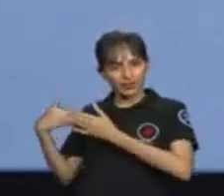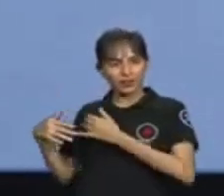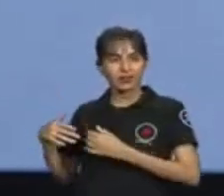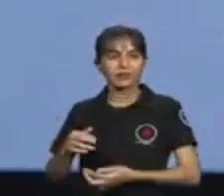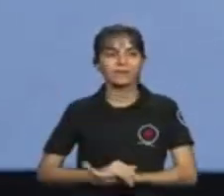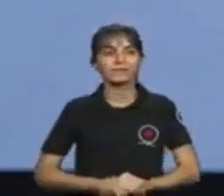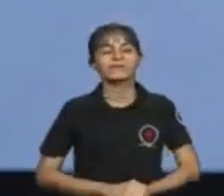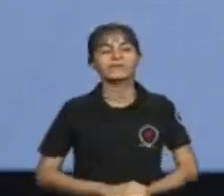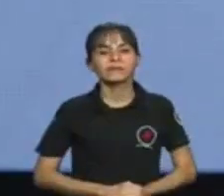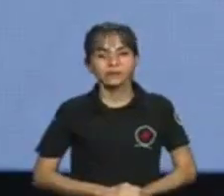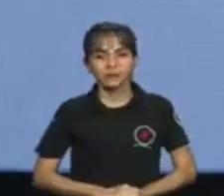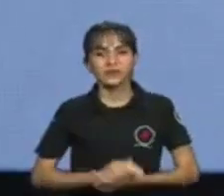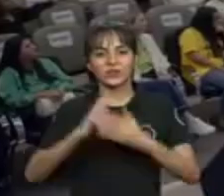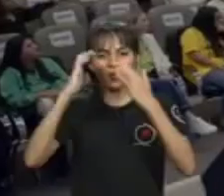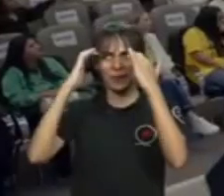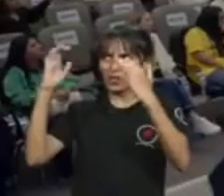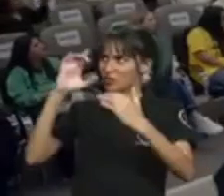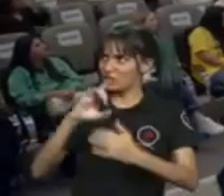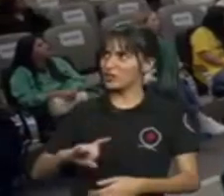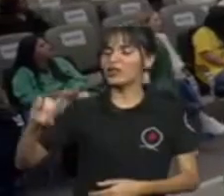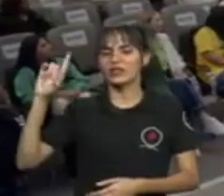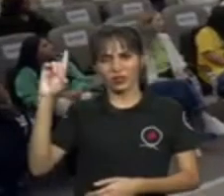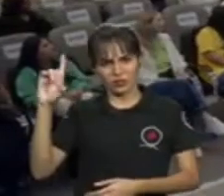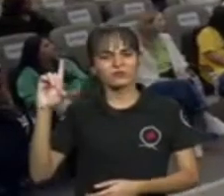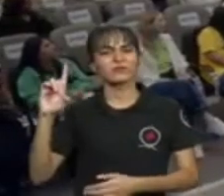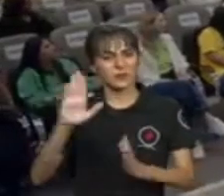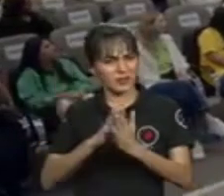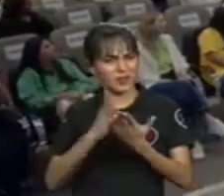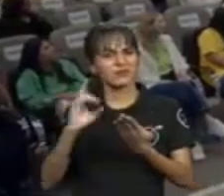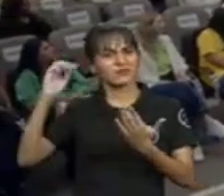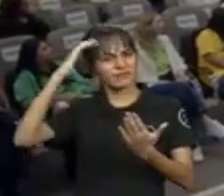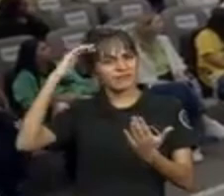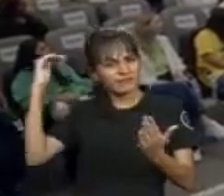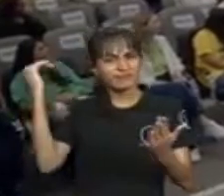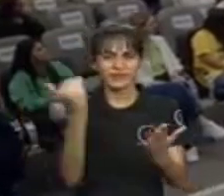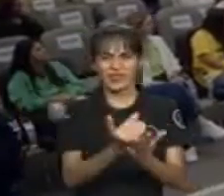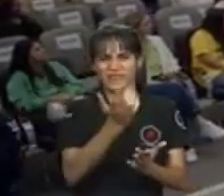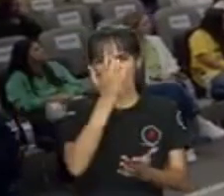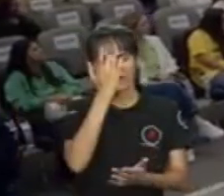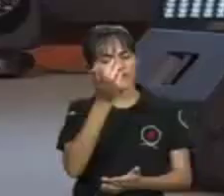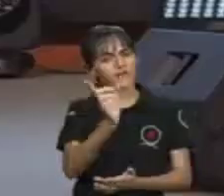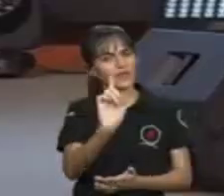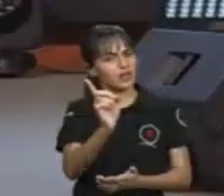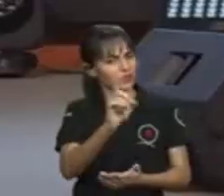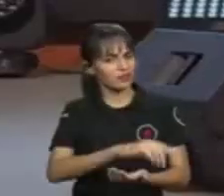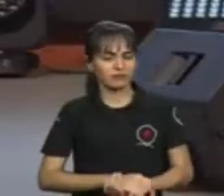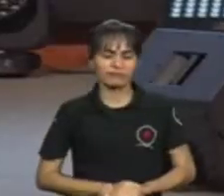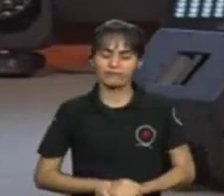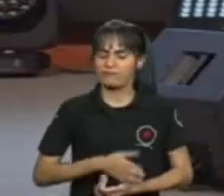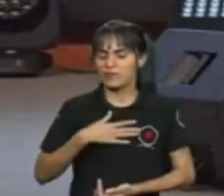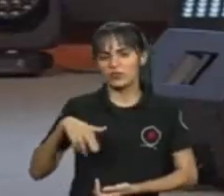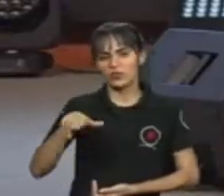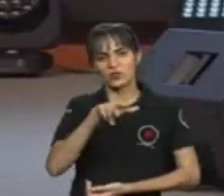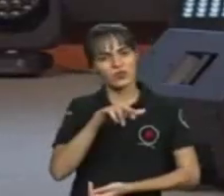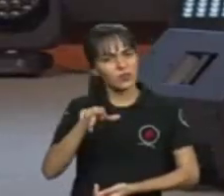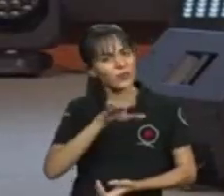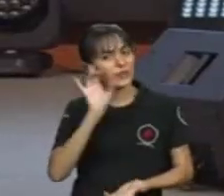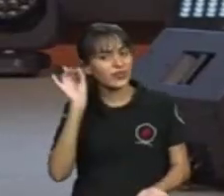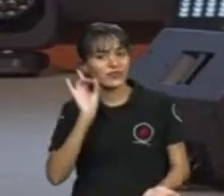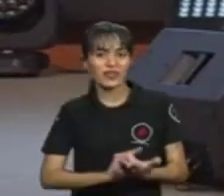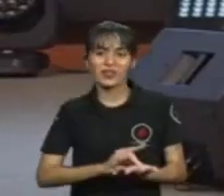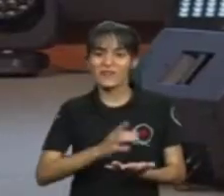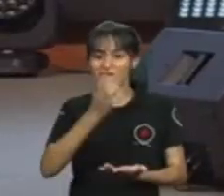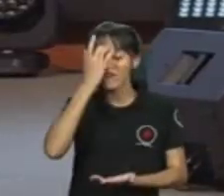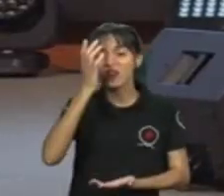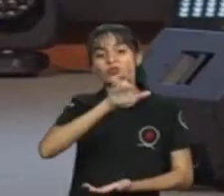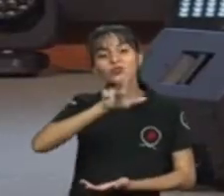ser obediente ao Senhor, e ser obediente à palavra dEle. Não foi fácil, minhas irmãs, meus irmãos. Na verdade, não é